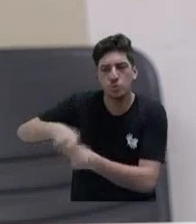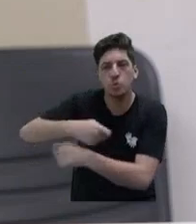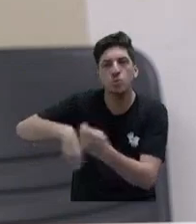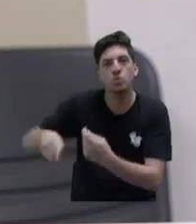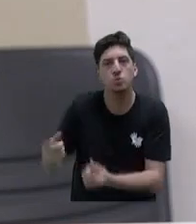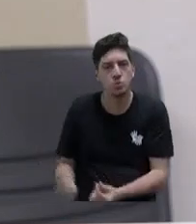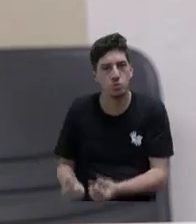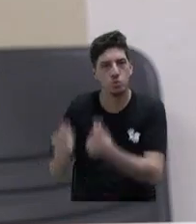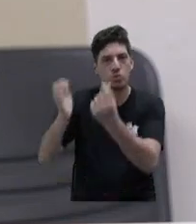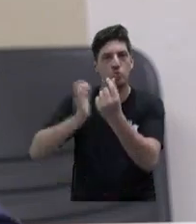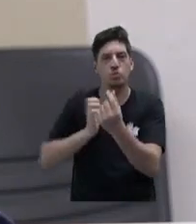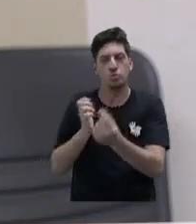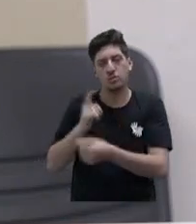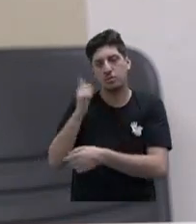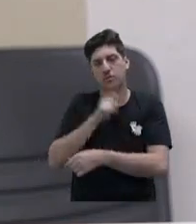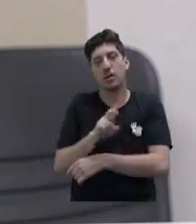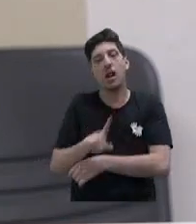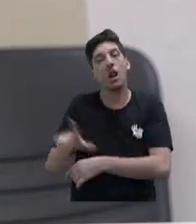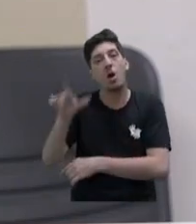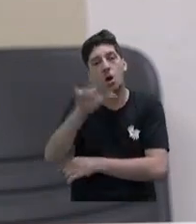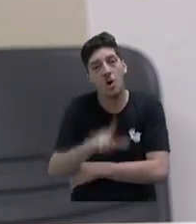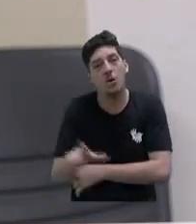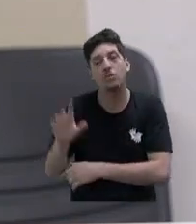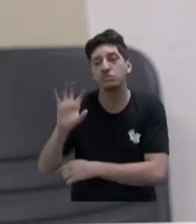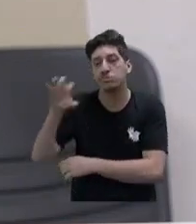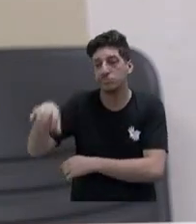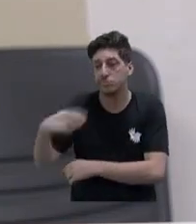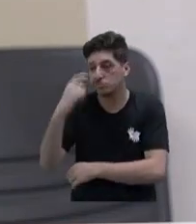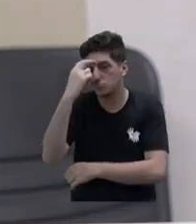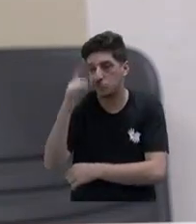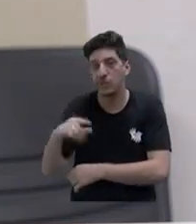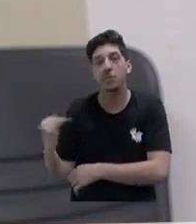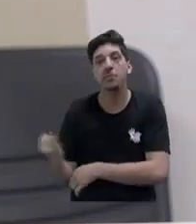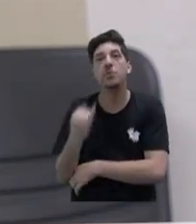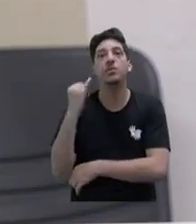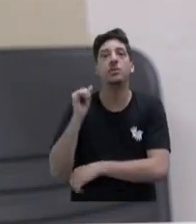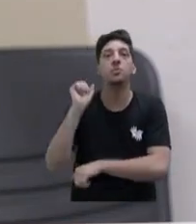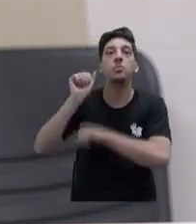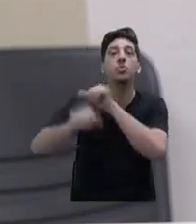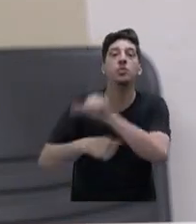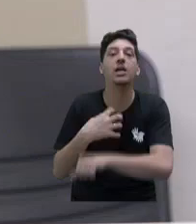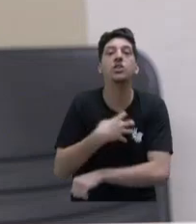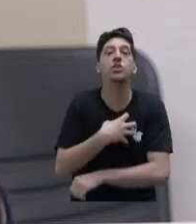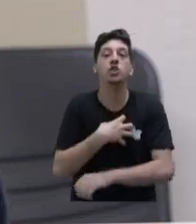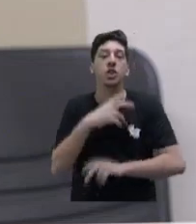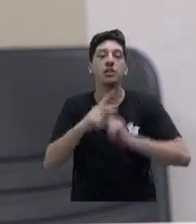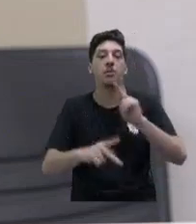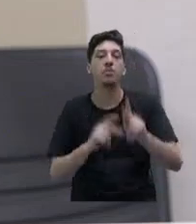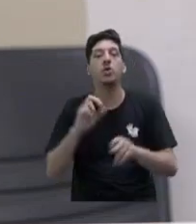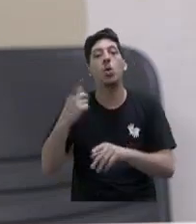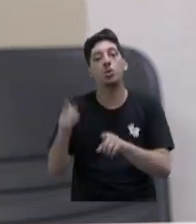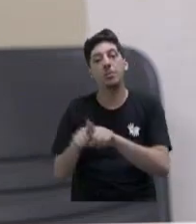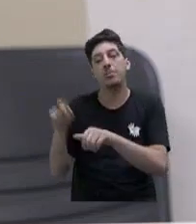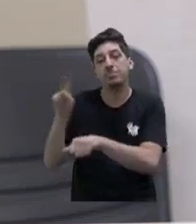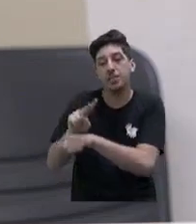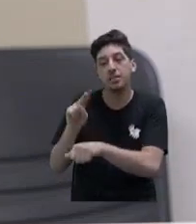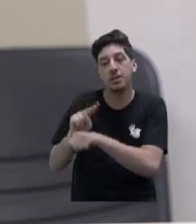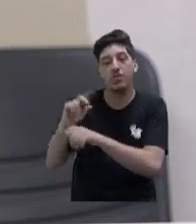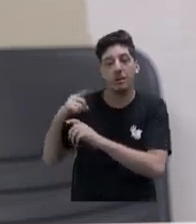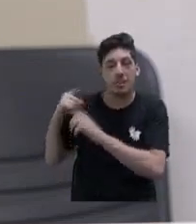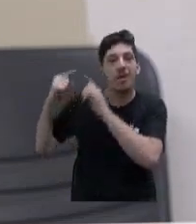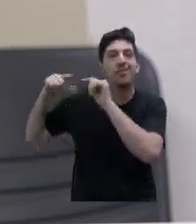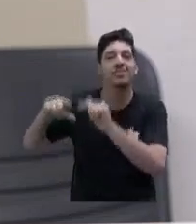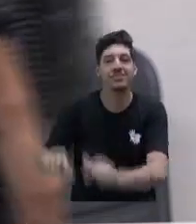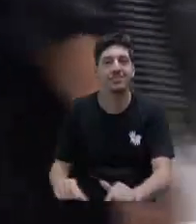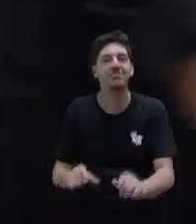renda. Claro que ela tem a função primordial de mudar as pessoas ou de preservar a memória da vida